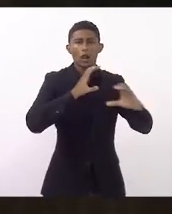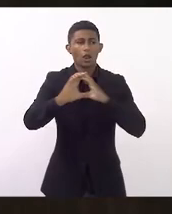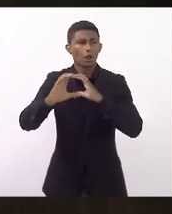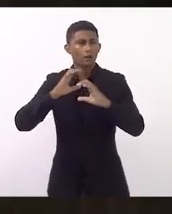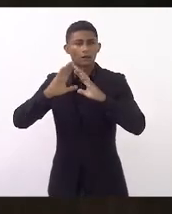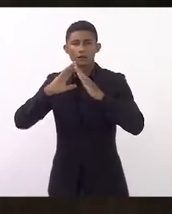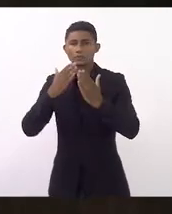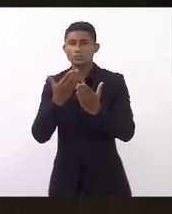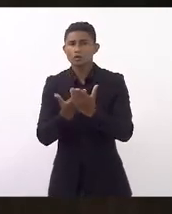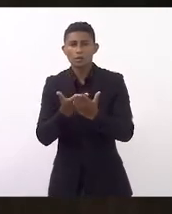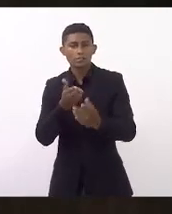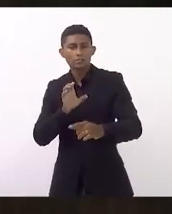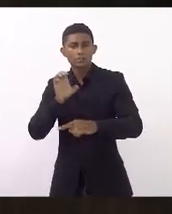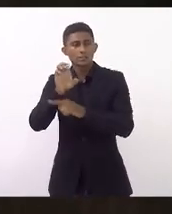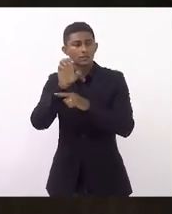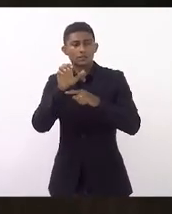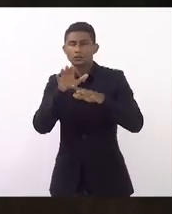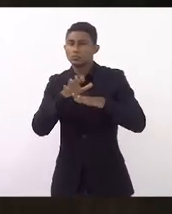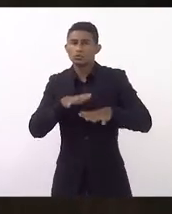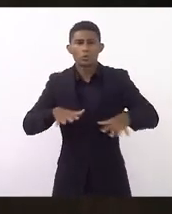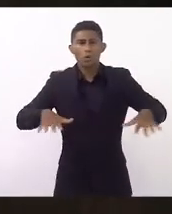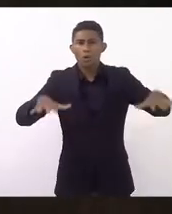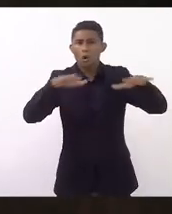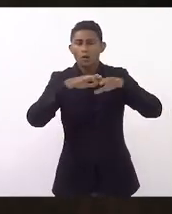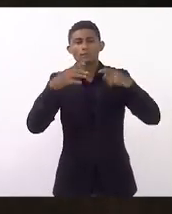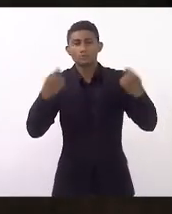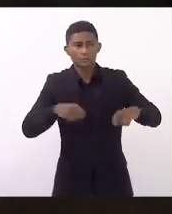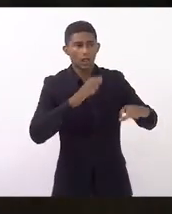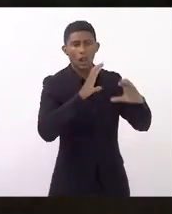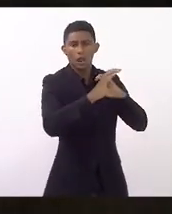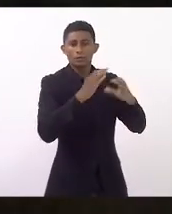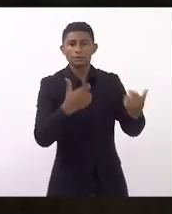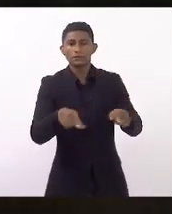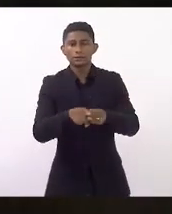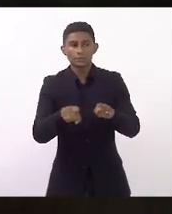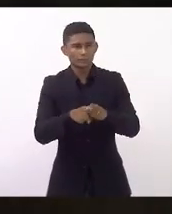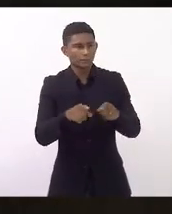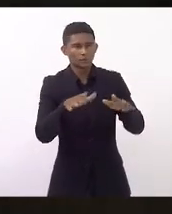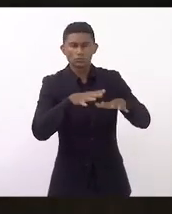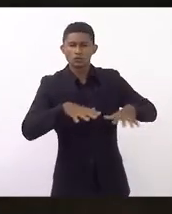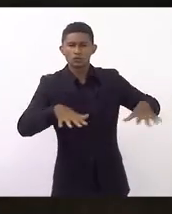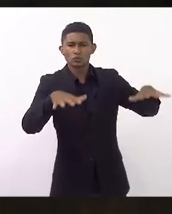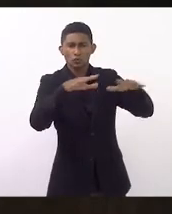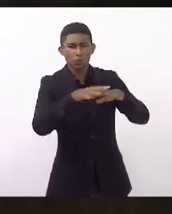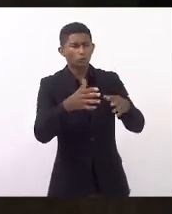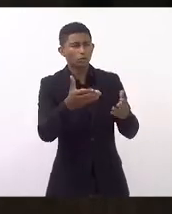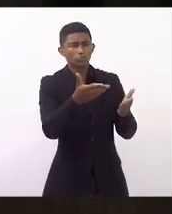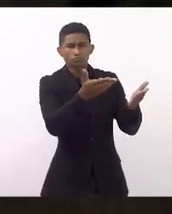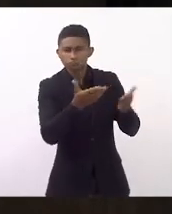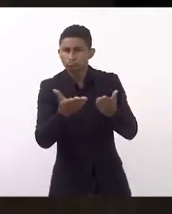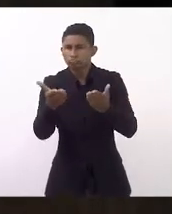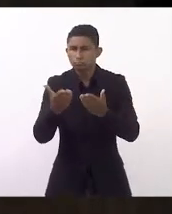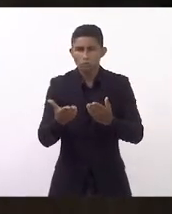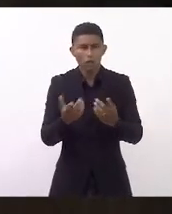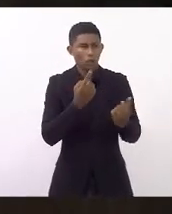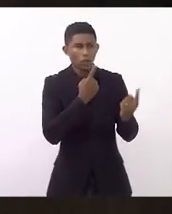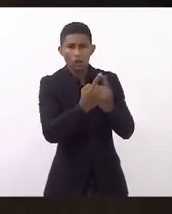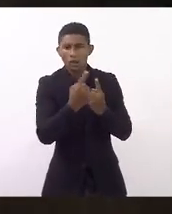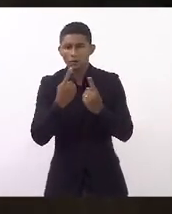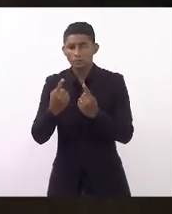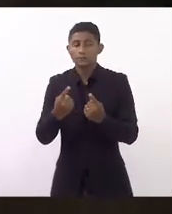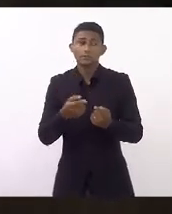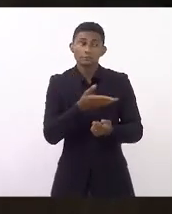as escolas estaduais que dependem, obviamente, disso. Sem contar com a inclusão de todos os agentes, Márcio, que é muito importante, incluindo os